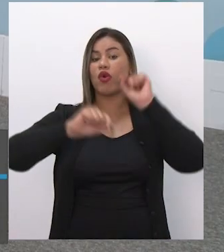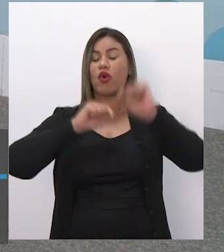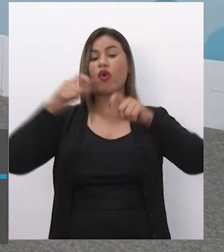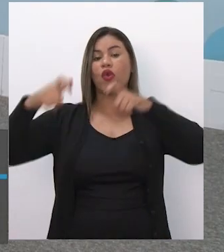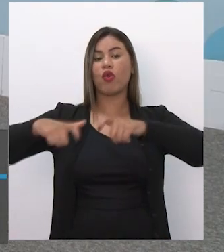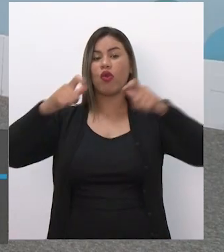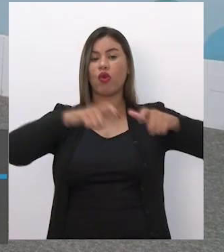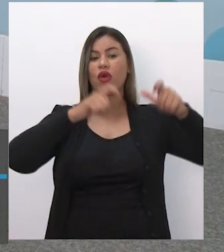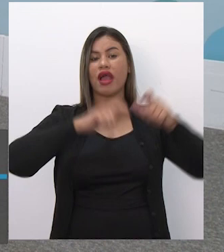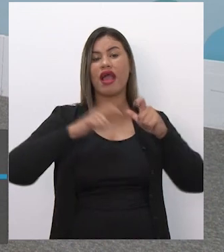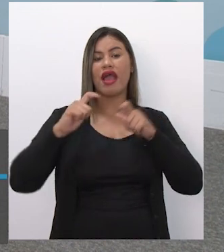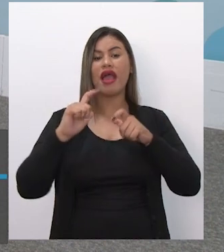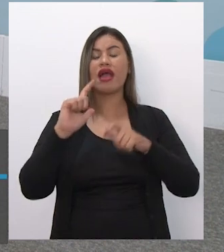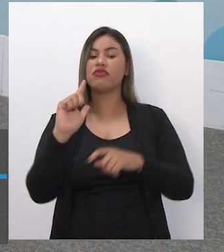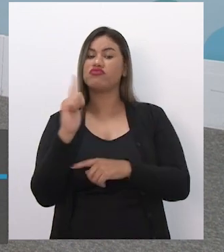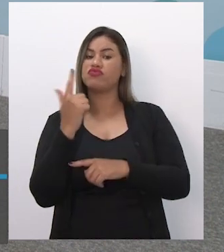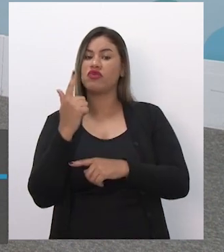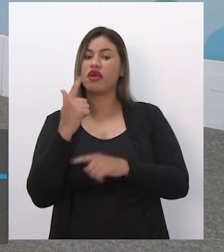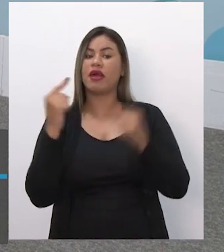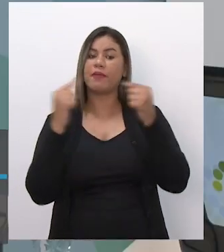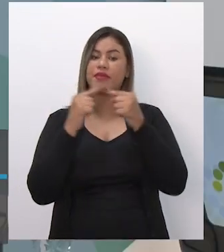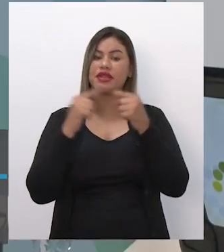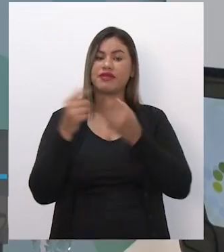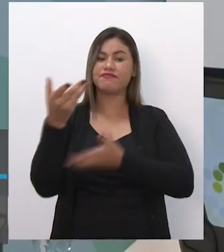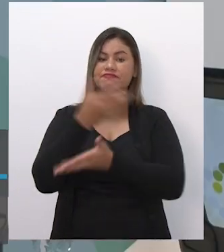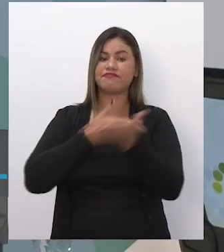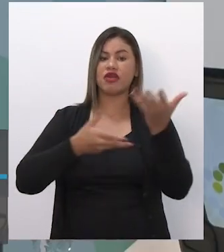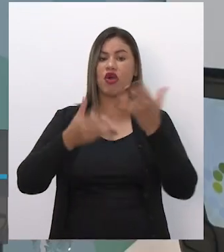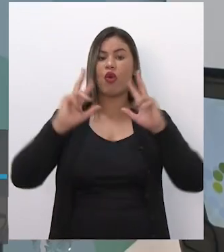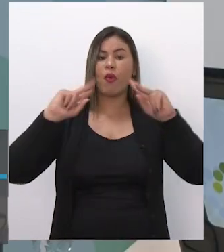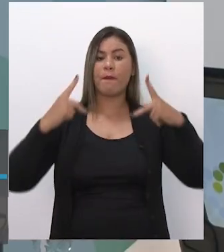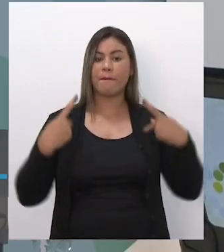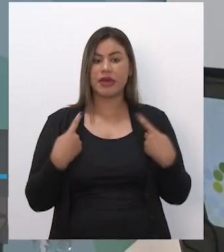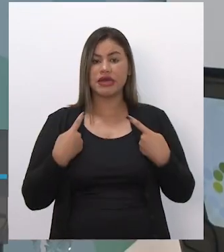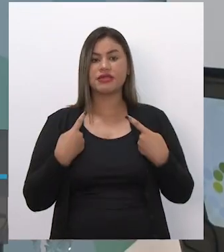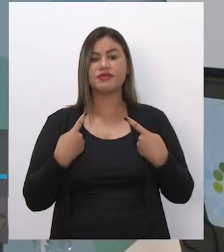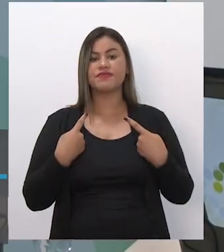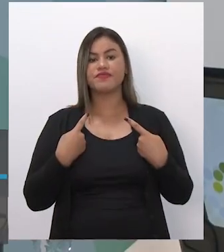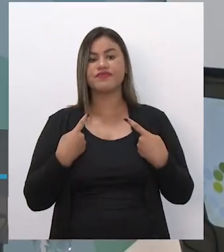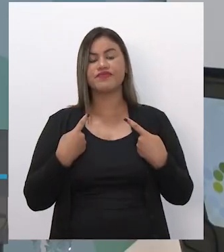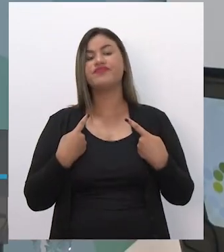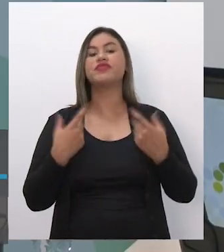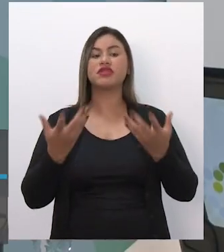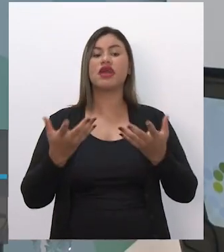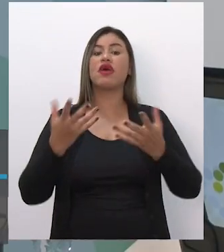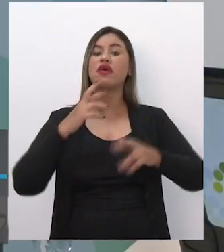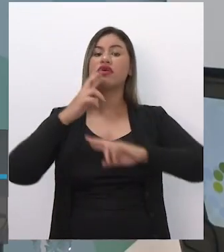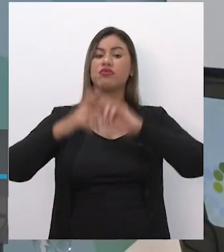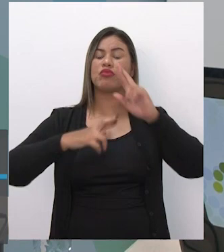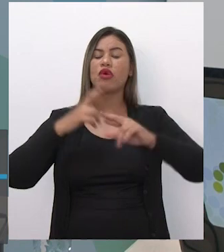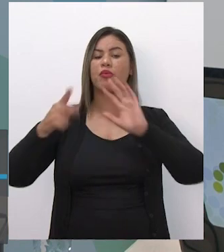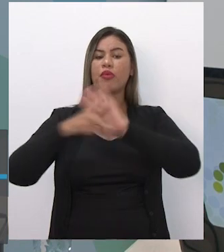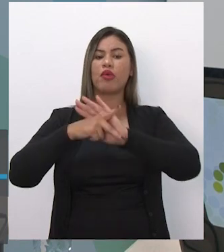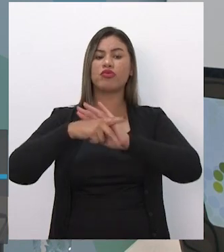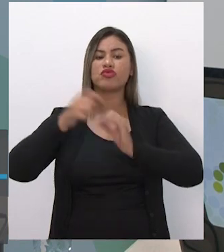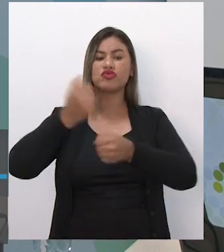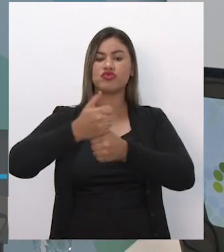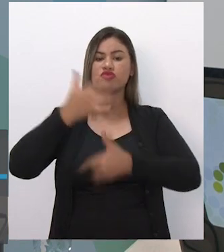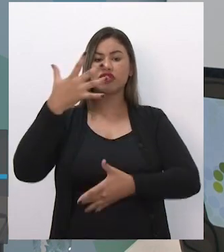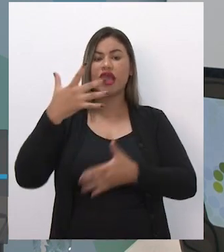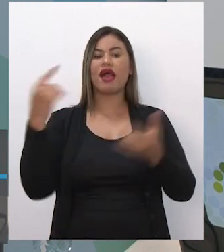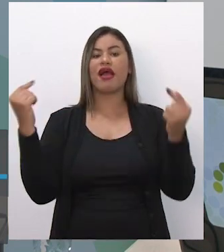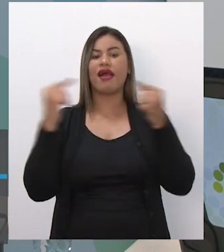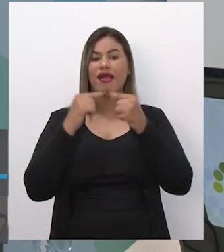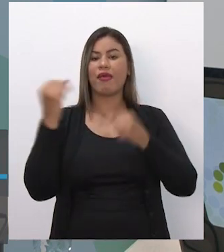onde são estabelecidos, né, as relações humanas. Então, as contribuições aqui que nós recebemos no chat, elas são